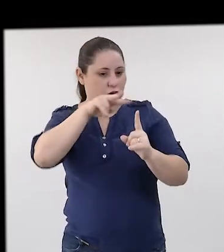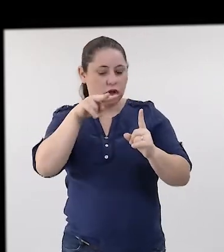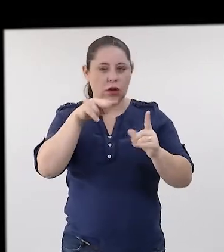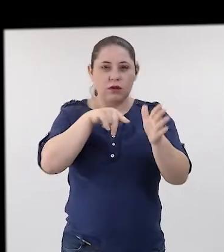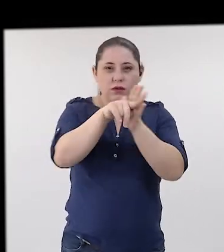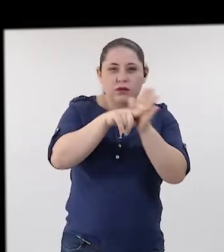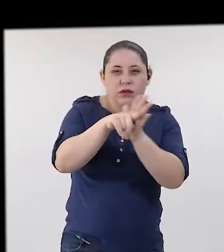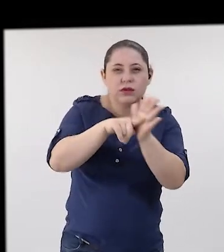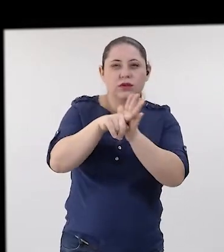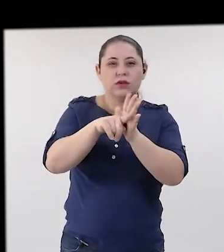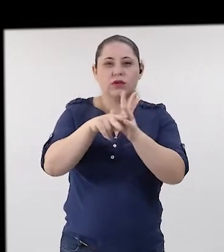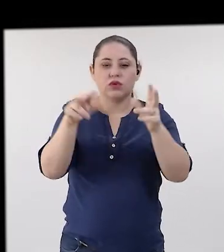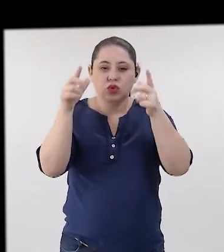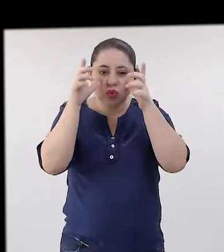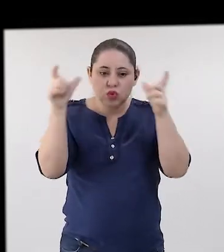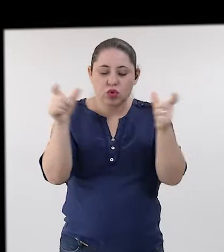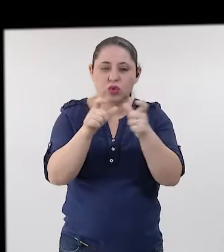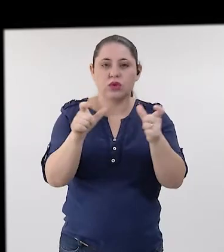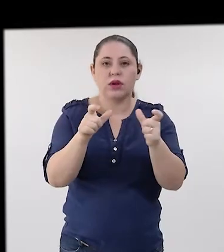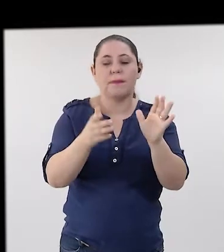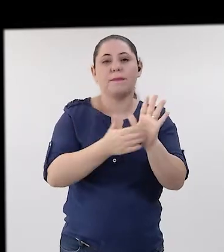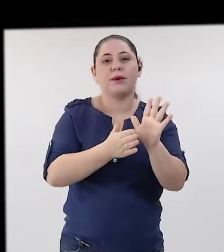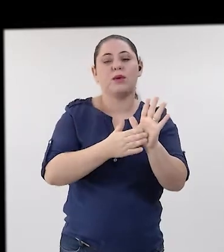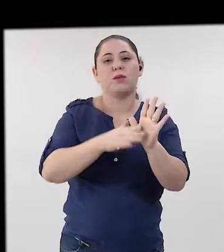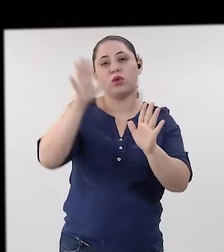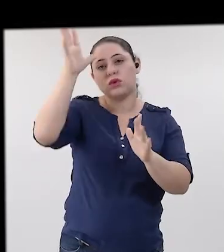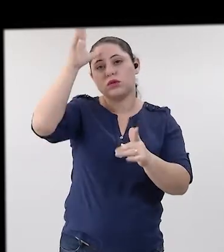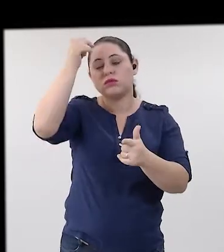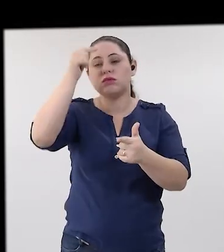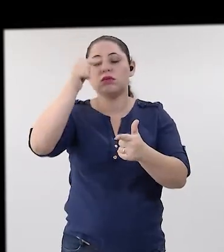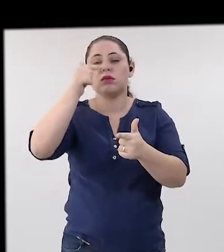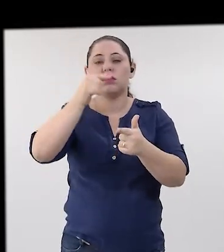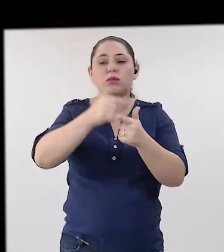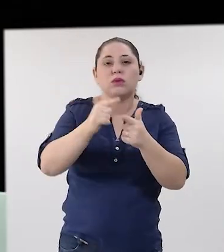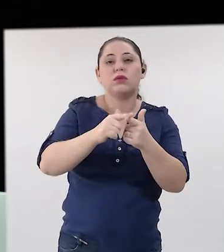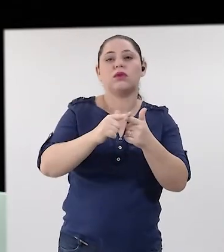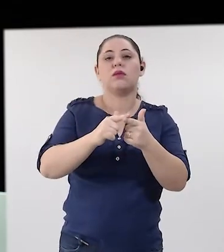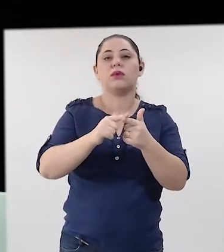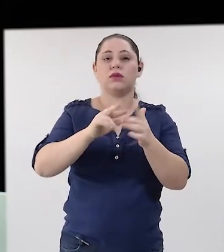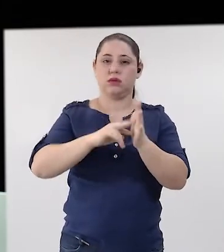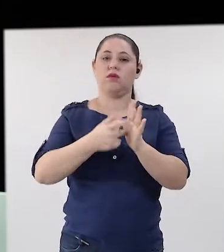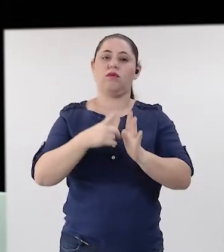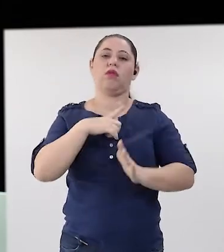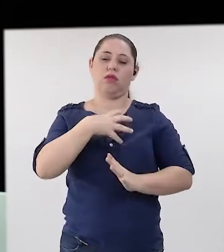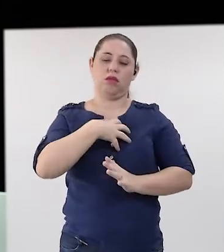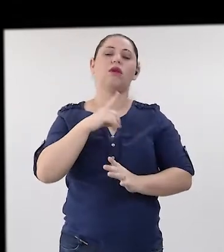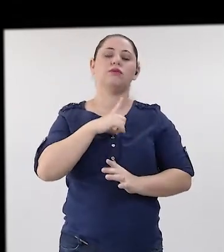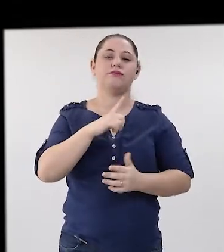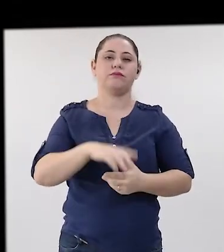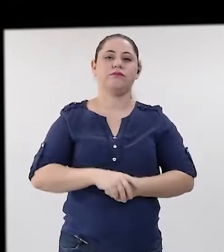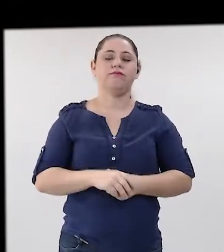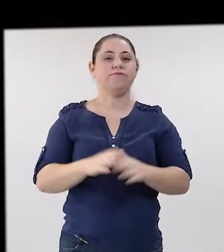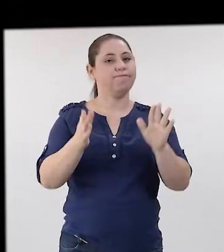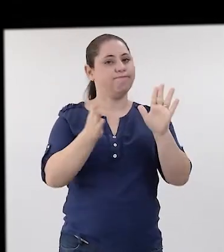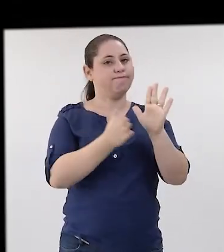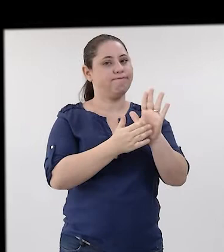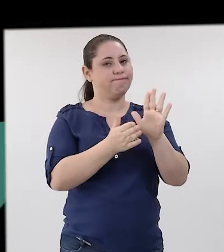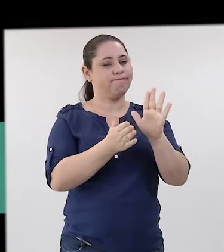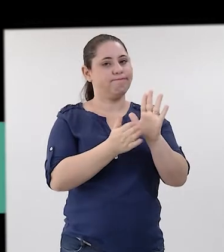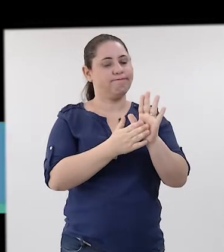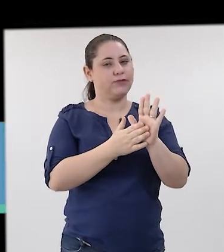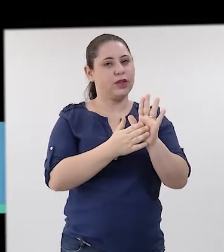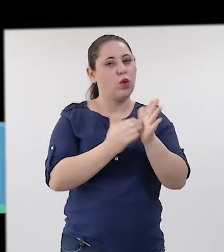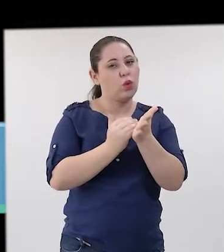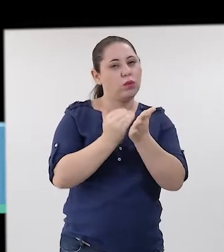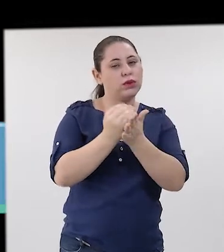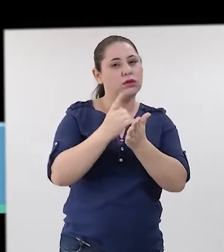instigar o olhar investigativo deles e propor soluções significativas. Então, a proposta original,